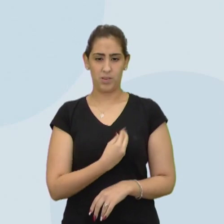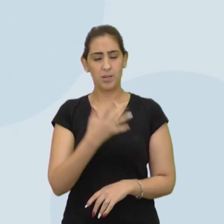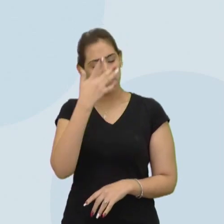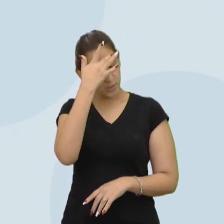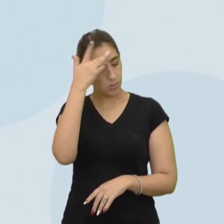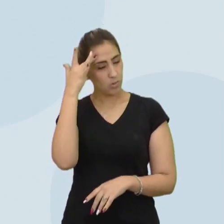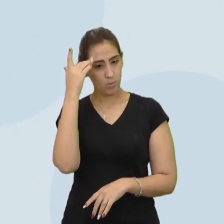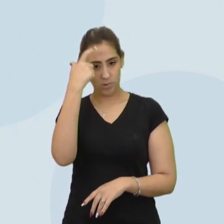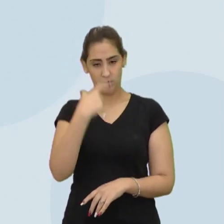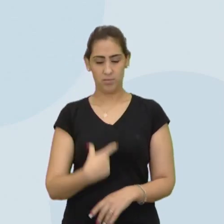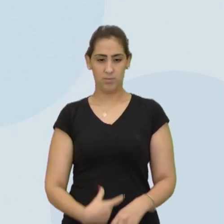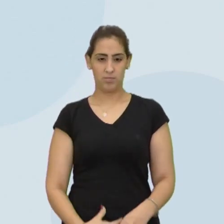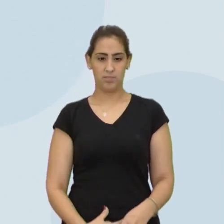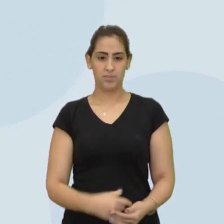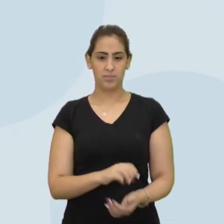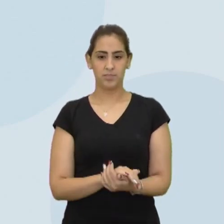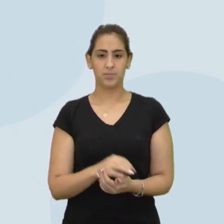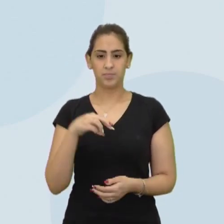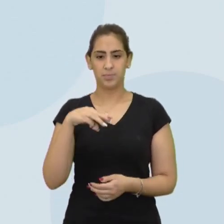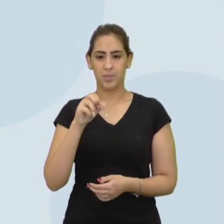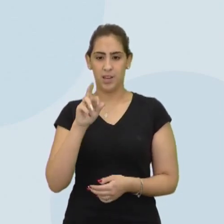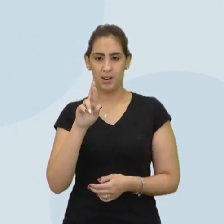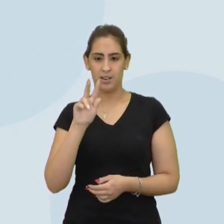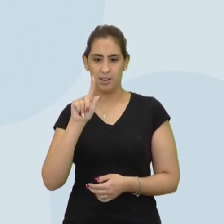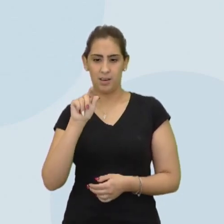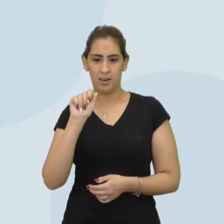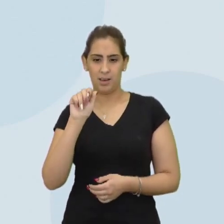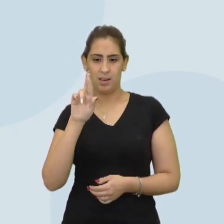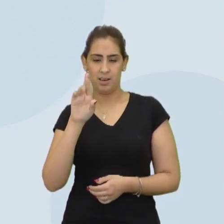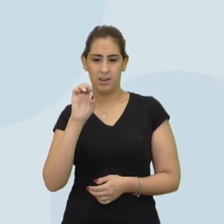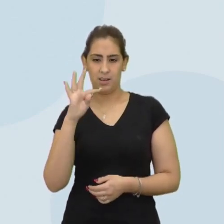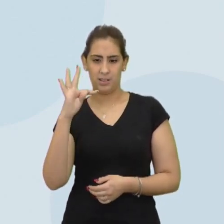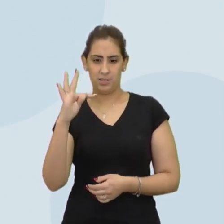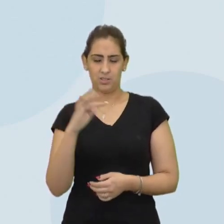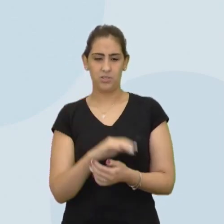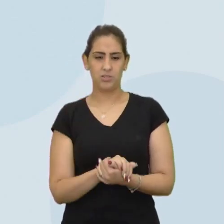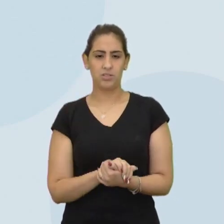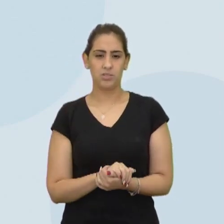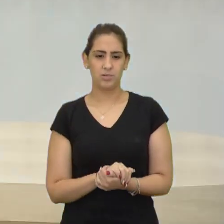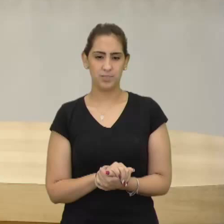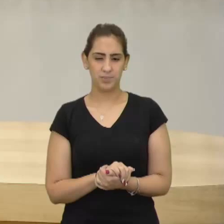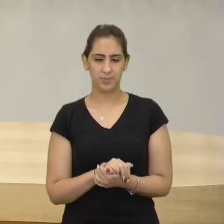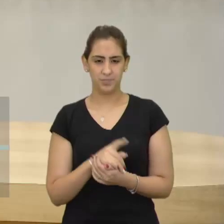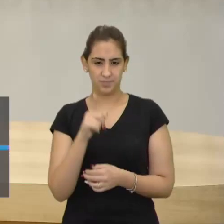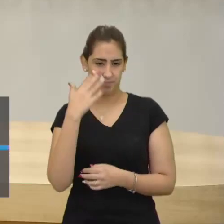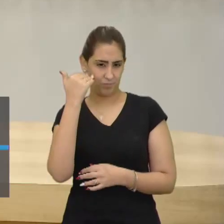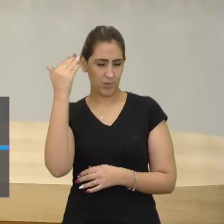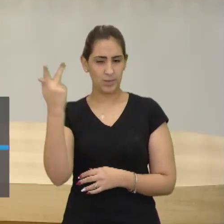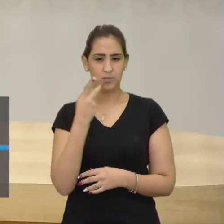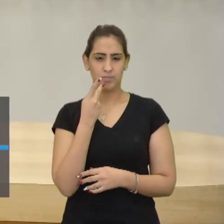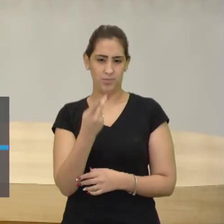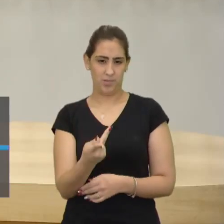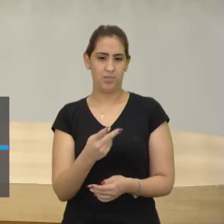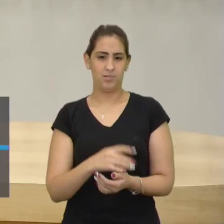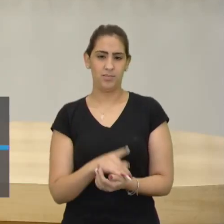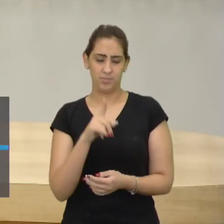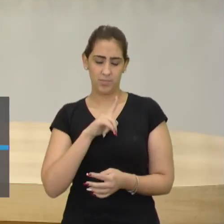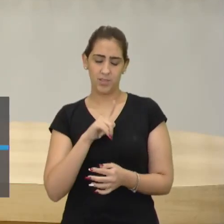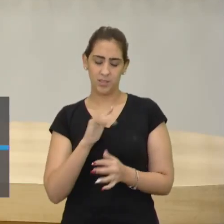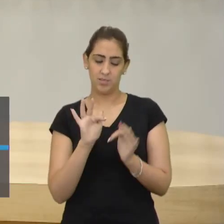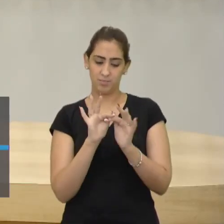pessoa. Margaret Atwood, que escreveu O Conto da Aia, né, também tem uma